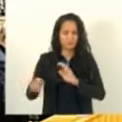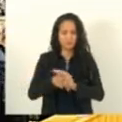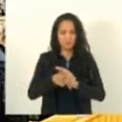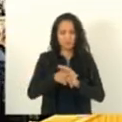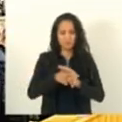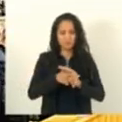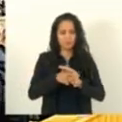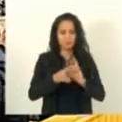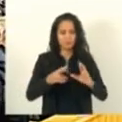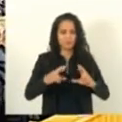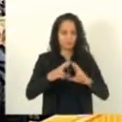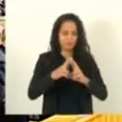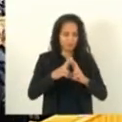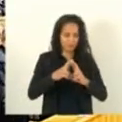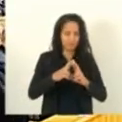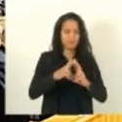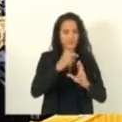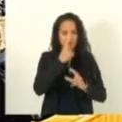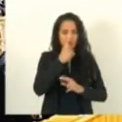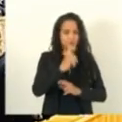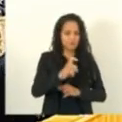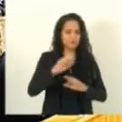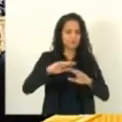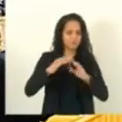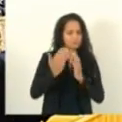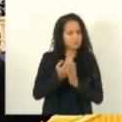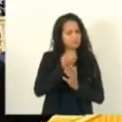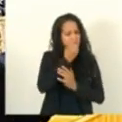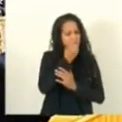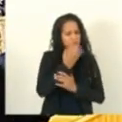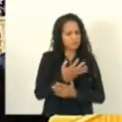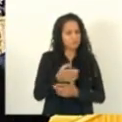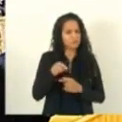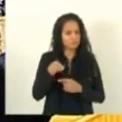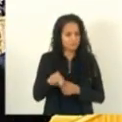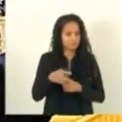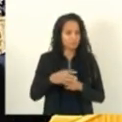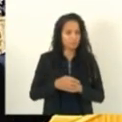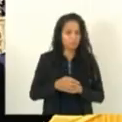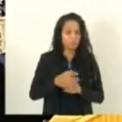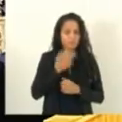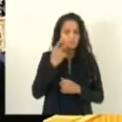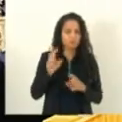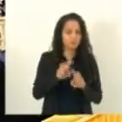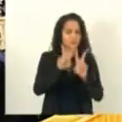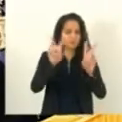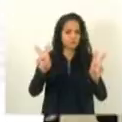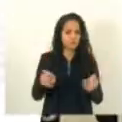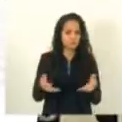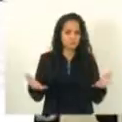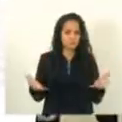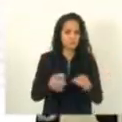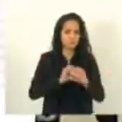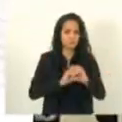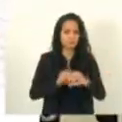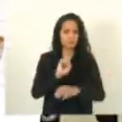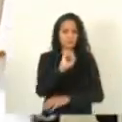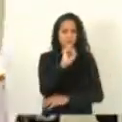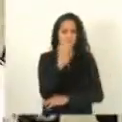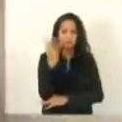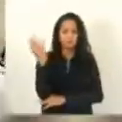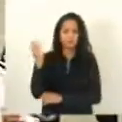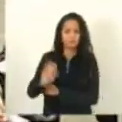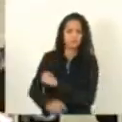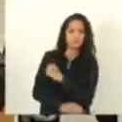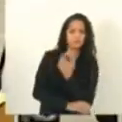bem-vindo. Deputado Marcelo, hoje as escolas, por exemplo, uma das questões é falar em educação ambiental nas escolas. Como é que